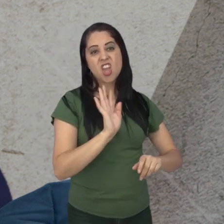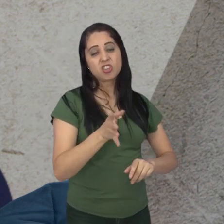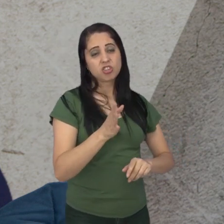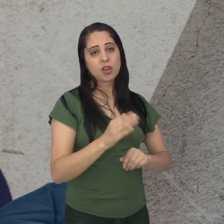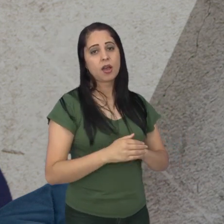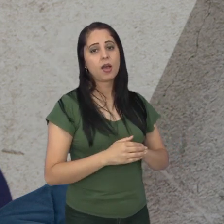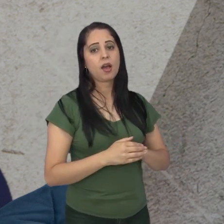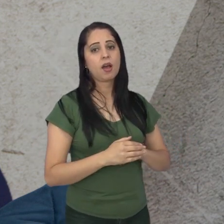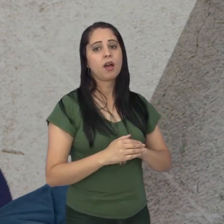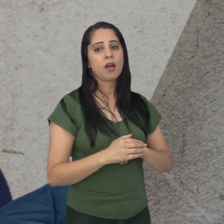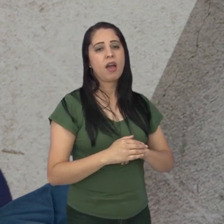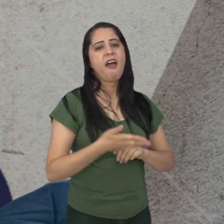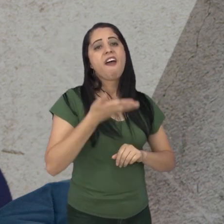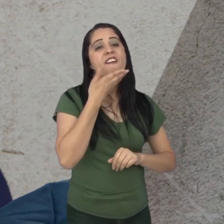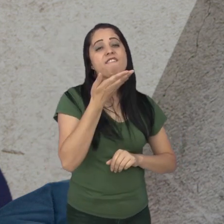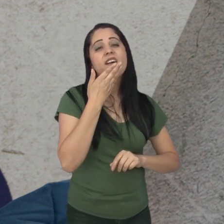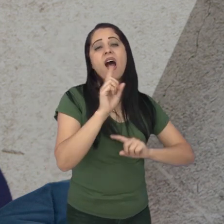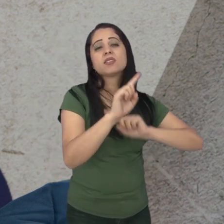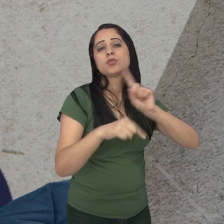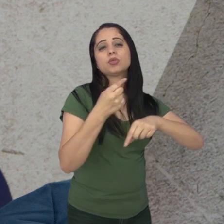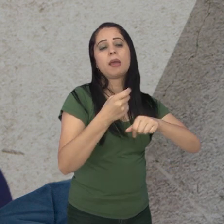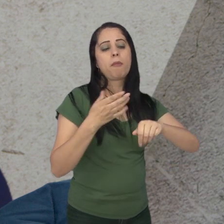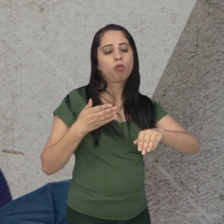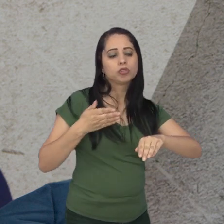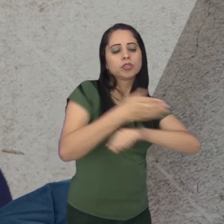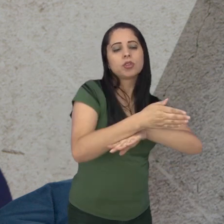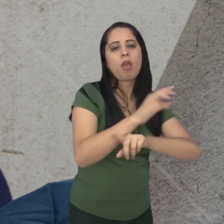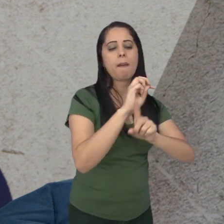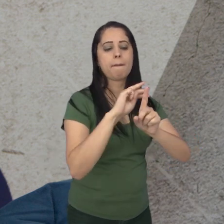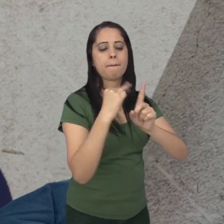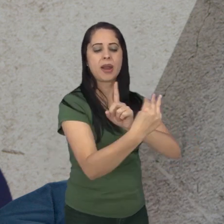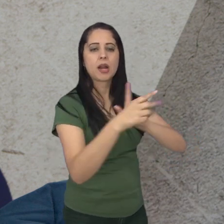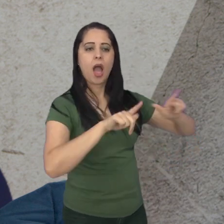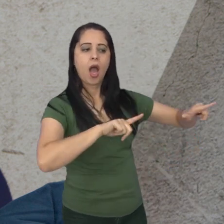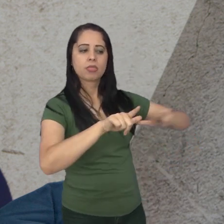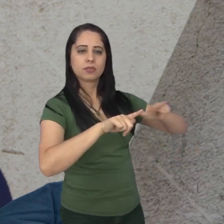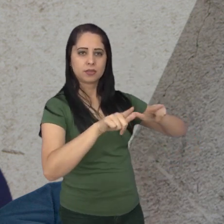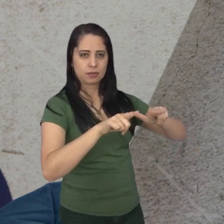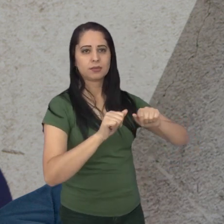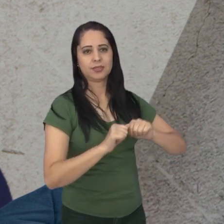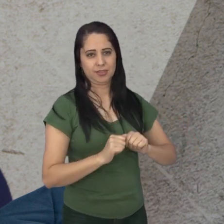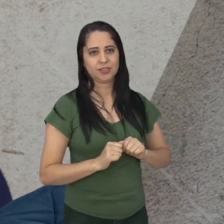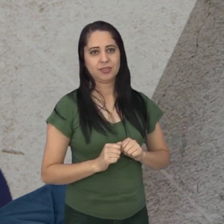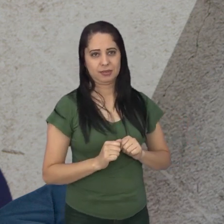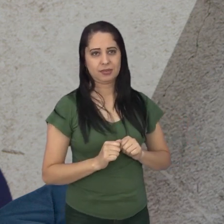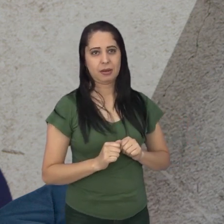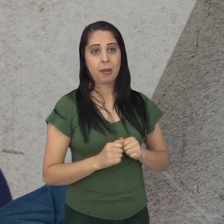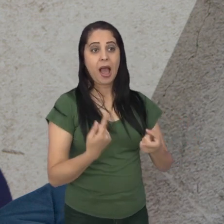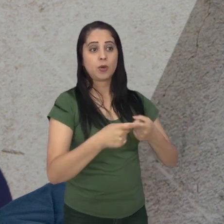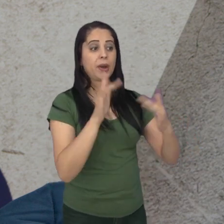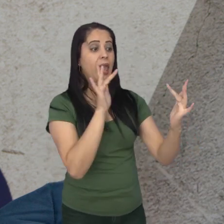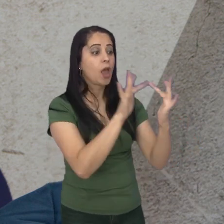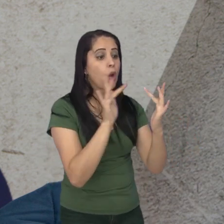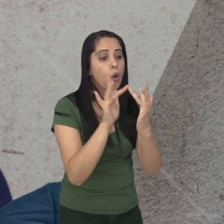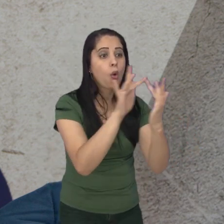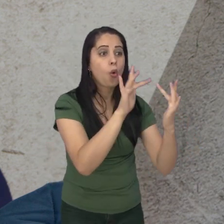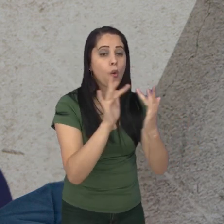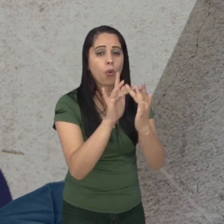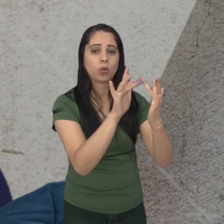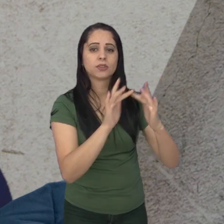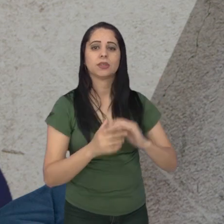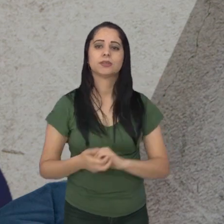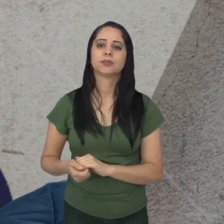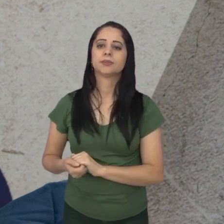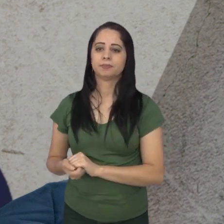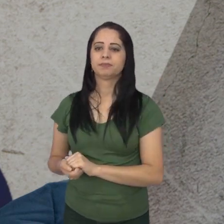o networking dele e, com isso, ele já começa a abrir as portas, né, do